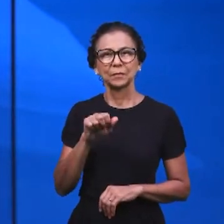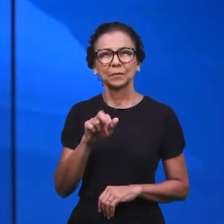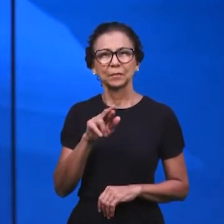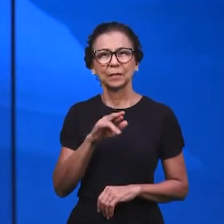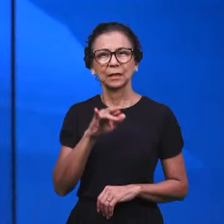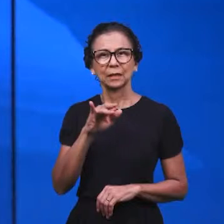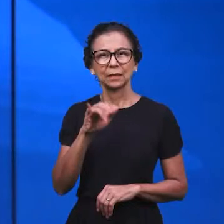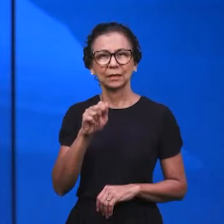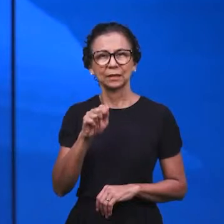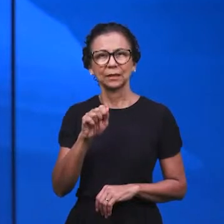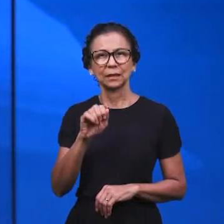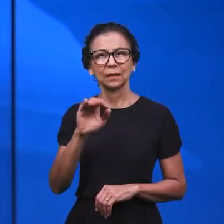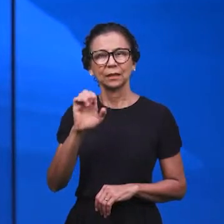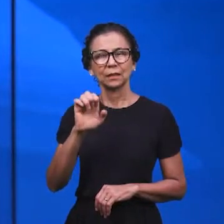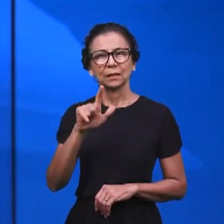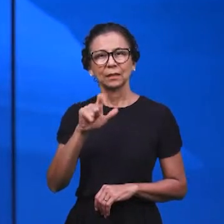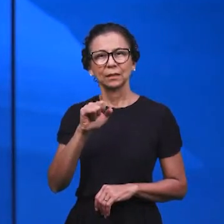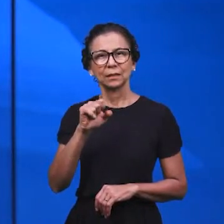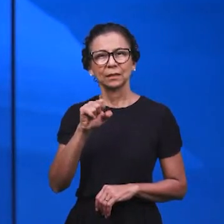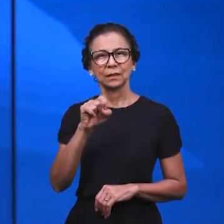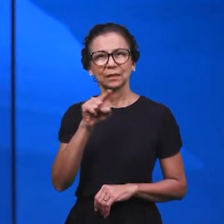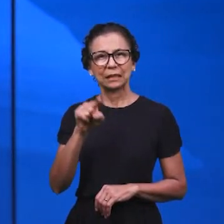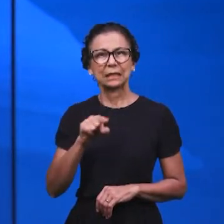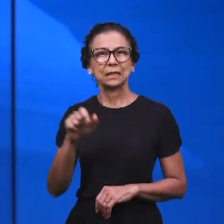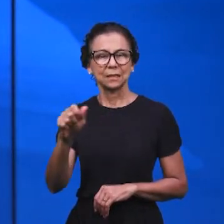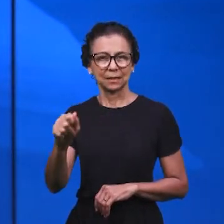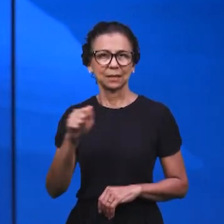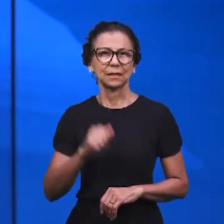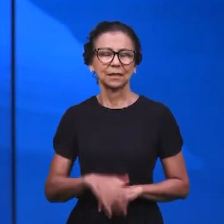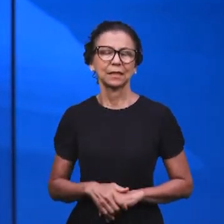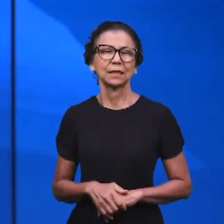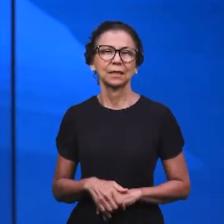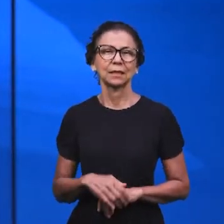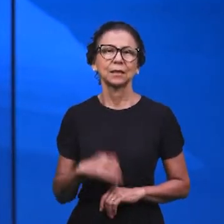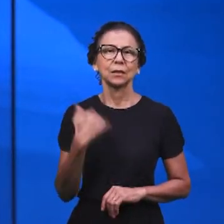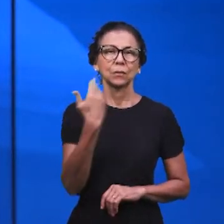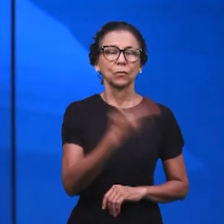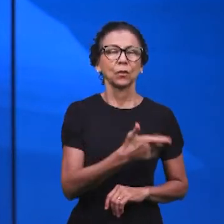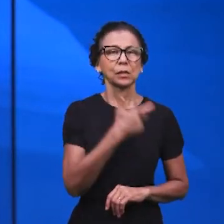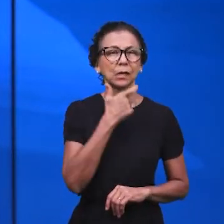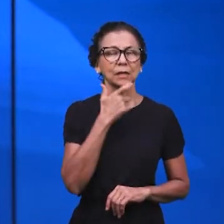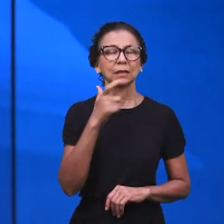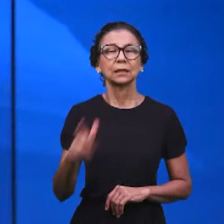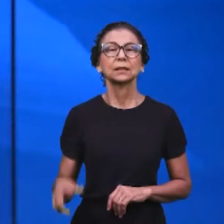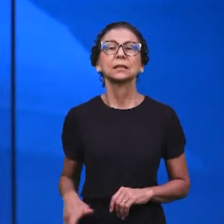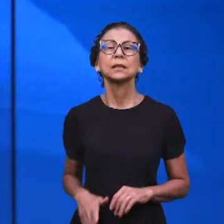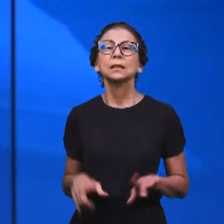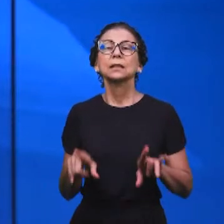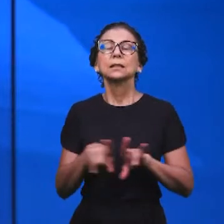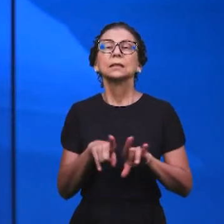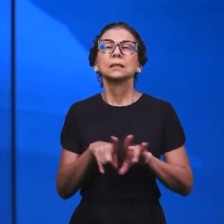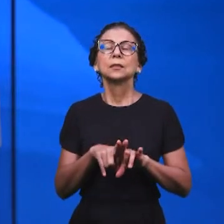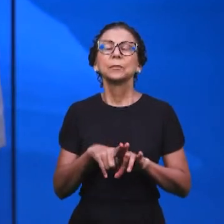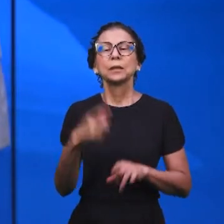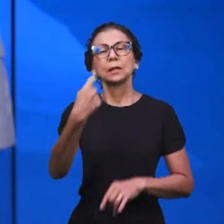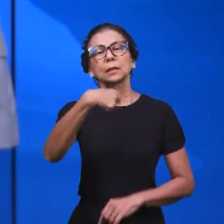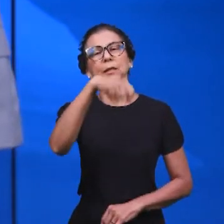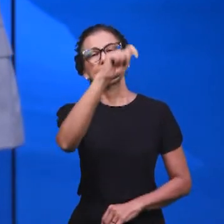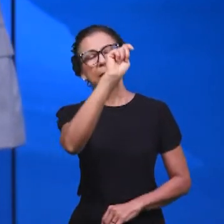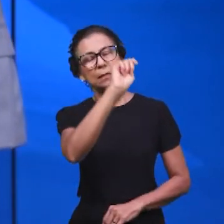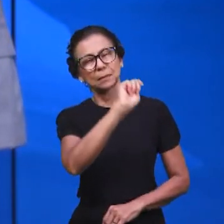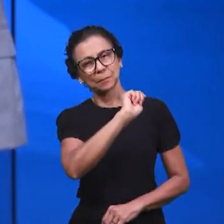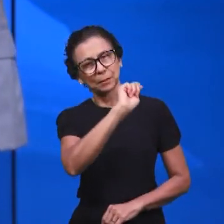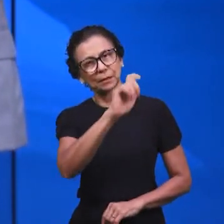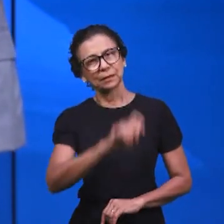é da classe de intermediário da nossa igreja lá em Oxford, na Inglaterra. E por último, vamos de lá para a